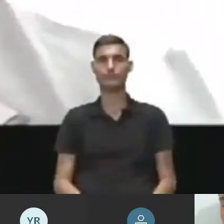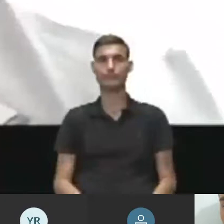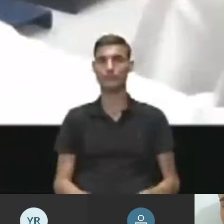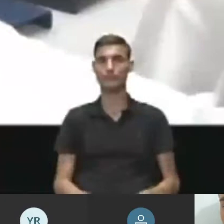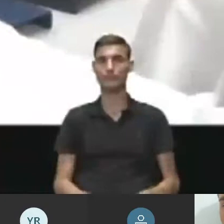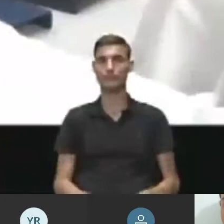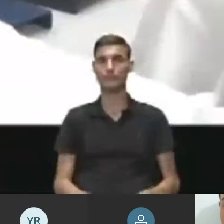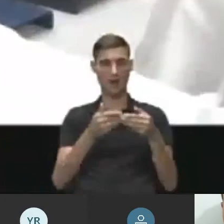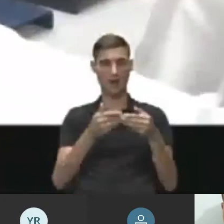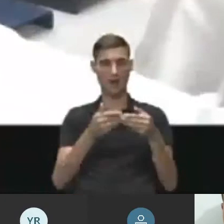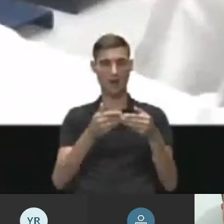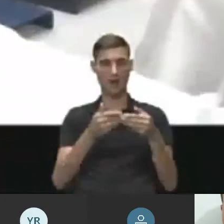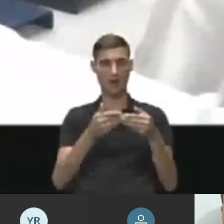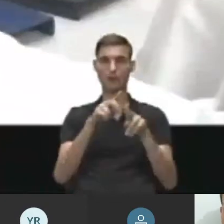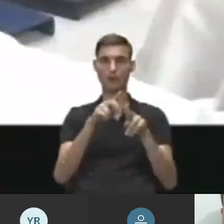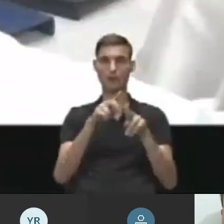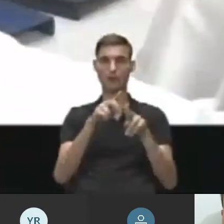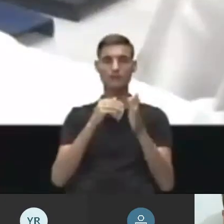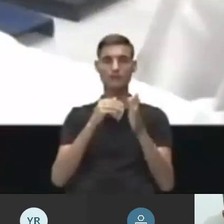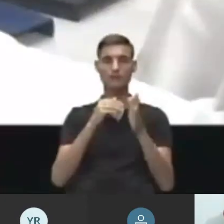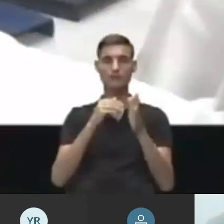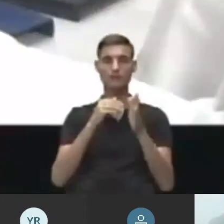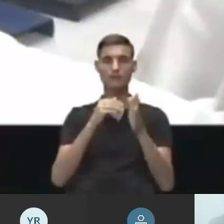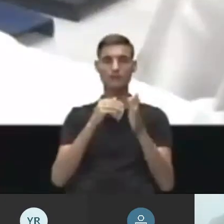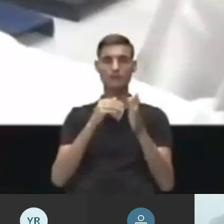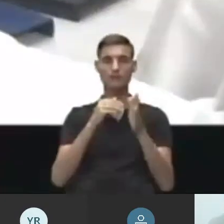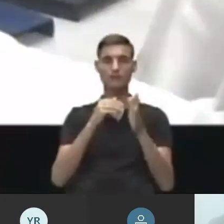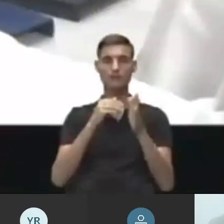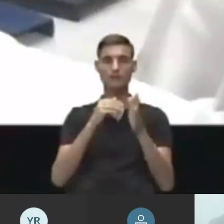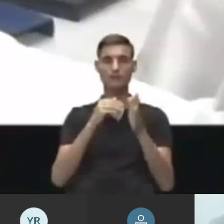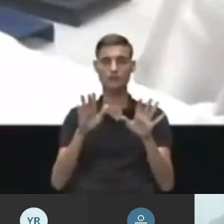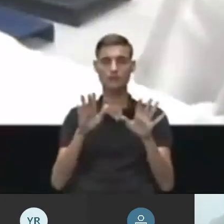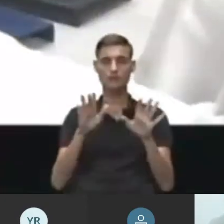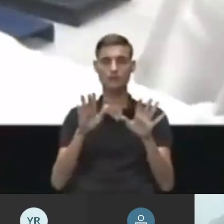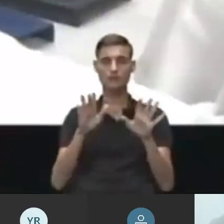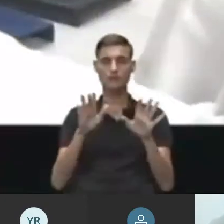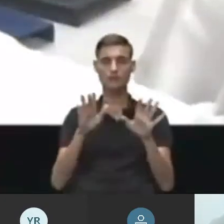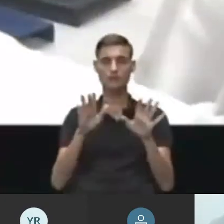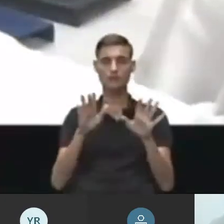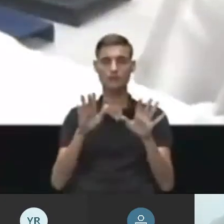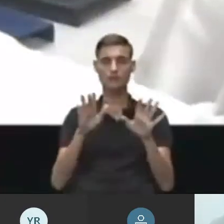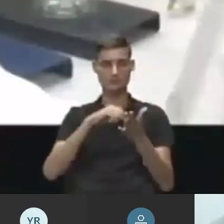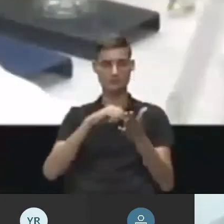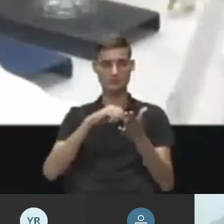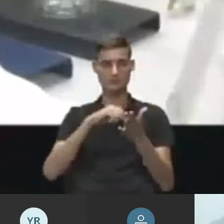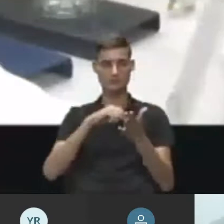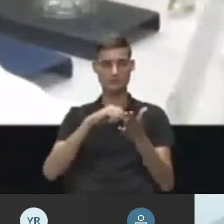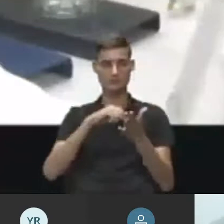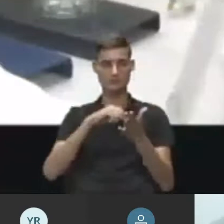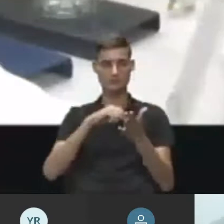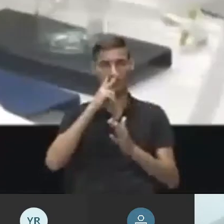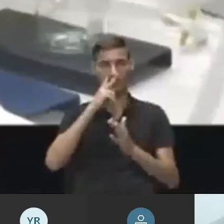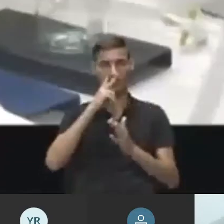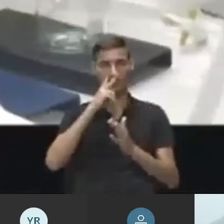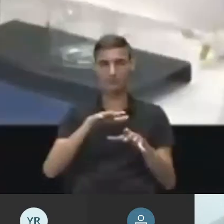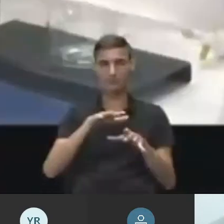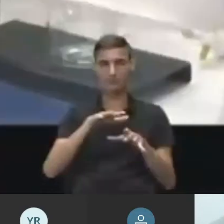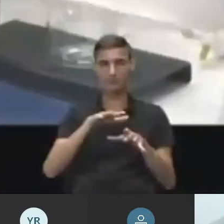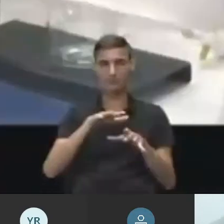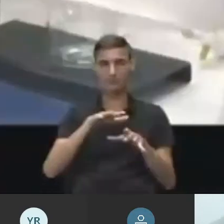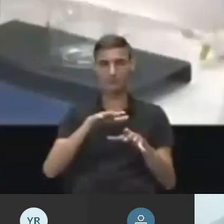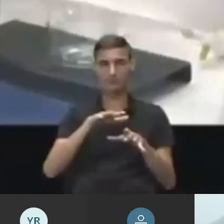pouco, né? Primeiro abre a torneirinha para os gases sair, vai agitando para essa